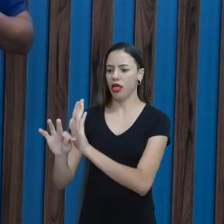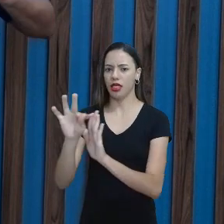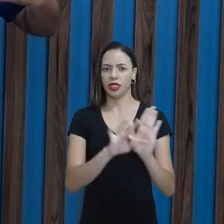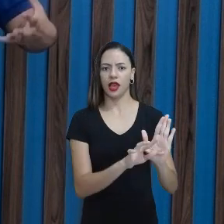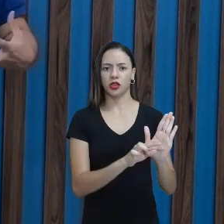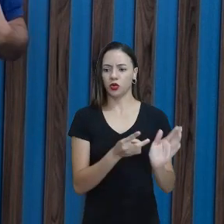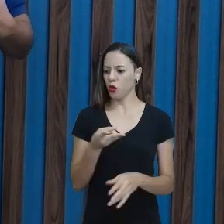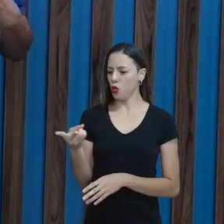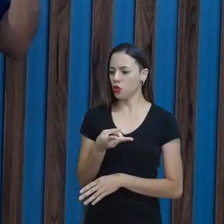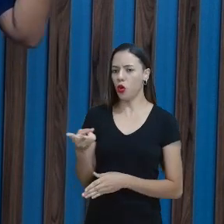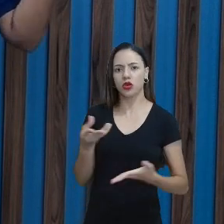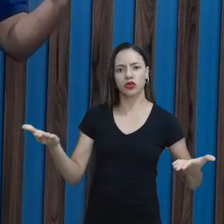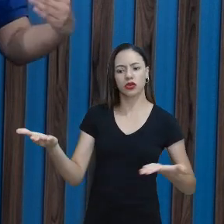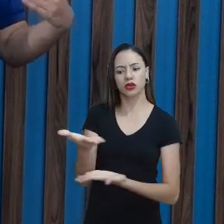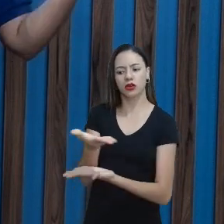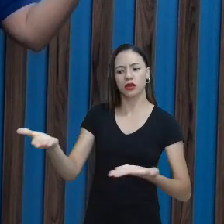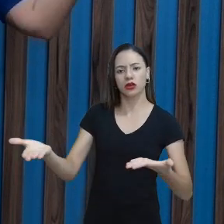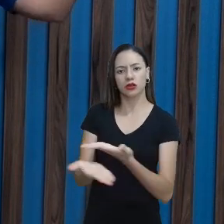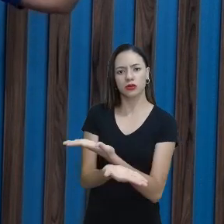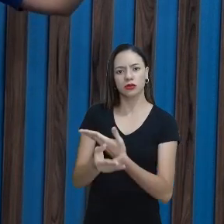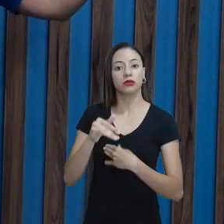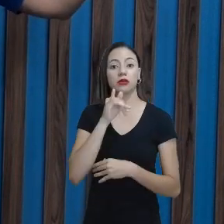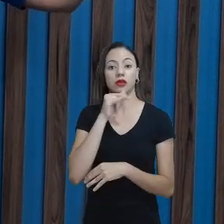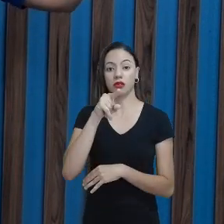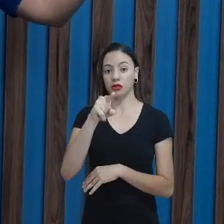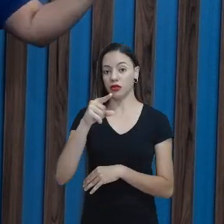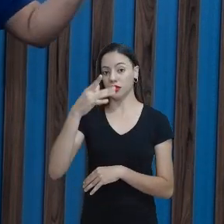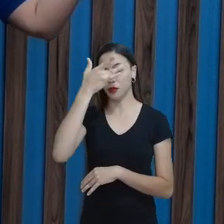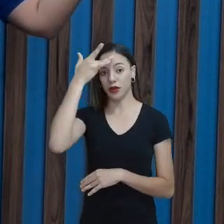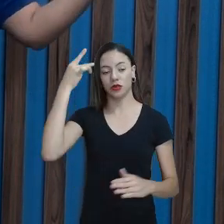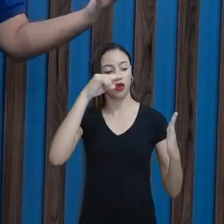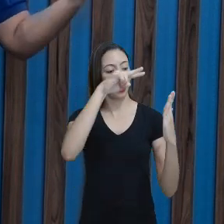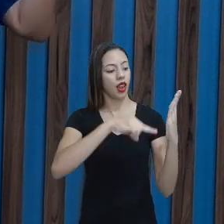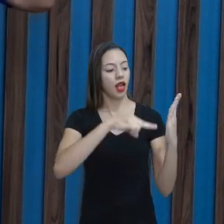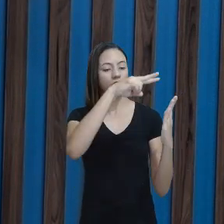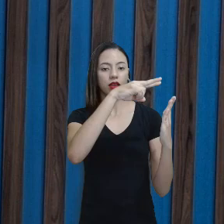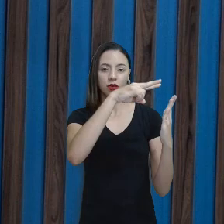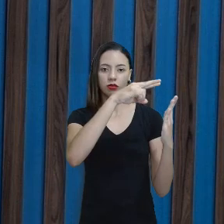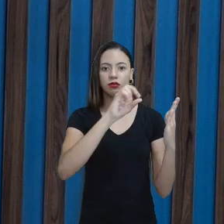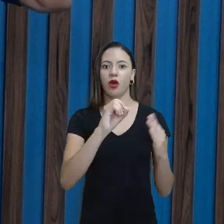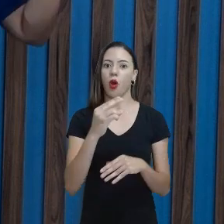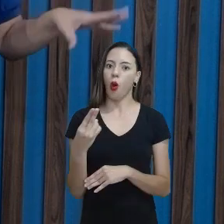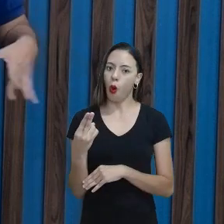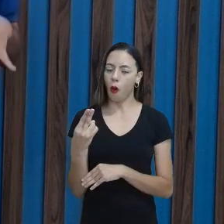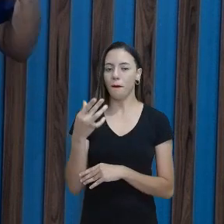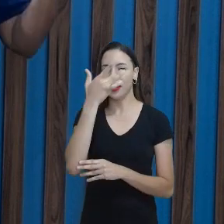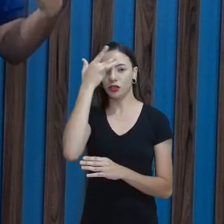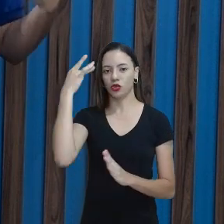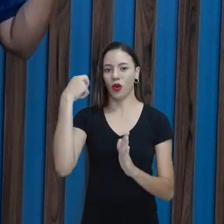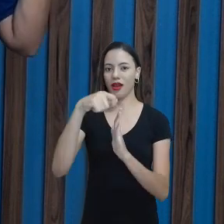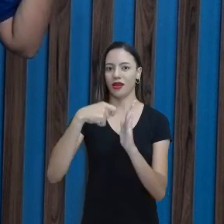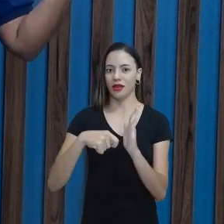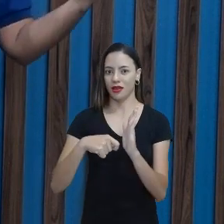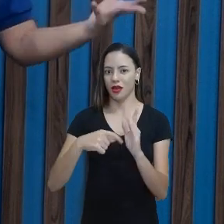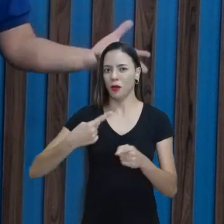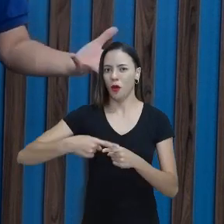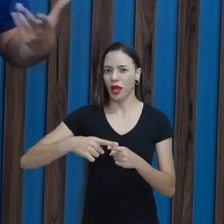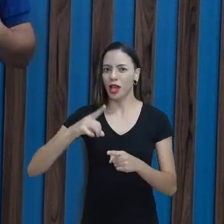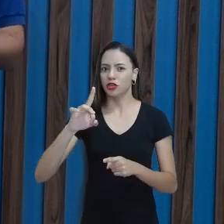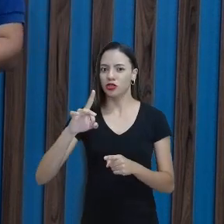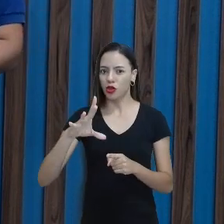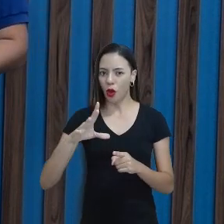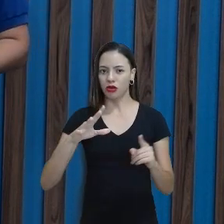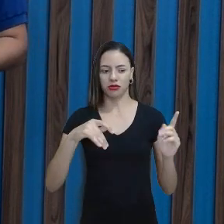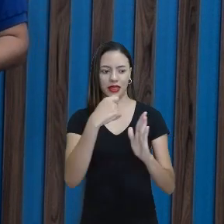diálogo, essa conversa. Quando você, leitor ou receptor, né? Porque a gente não está falando só de textos escritos, a